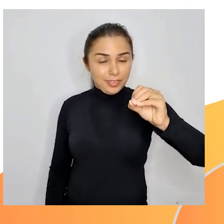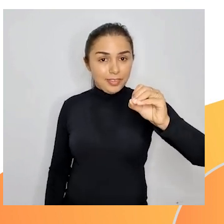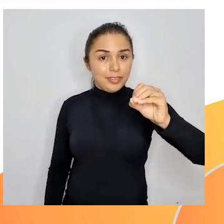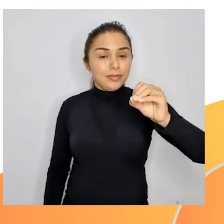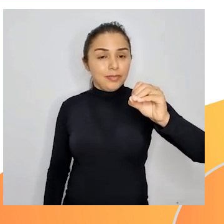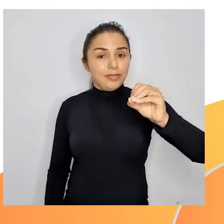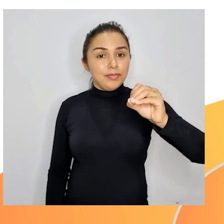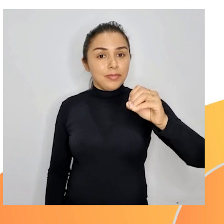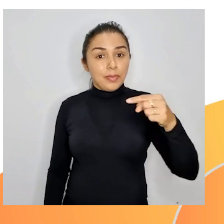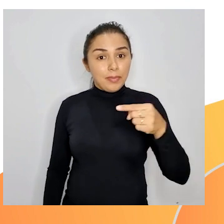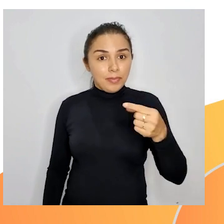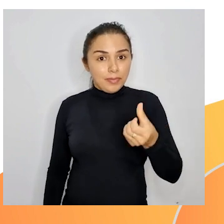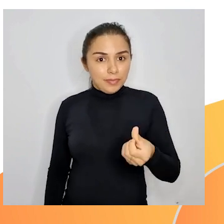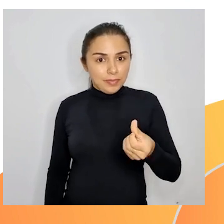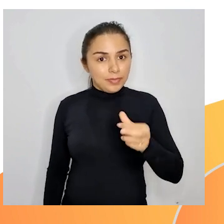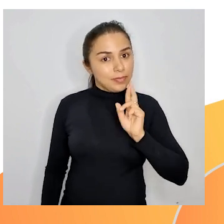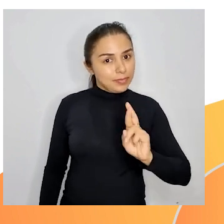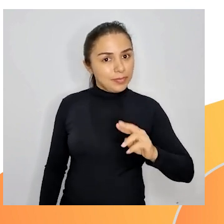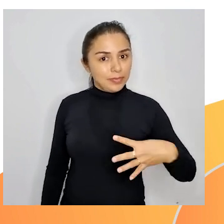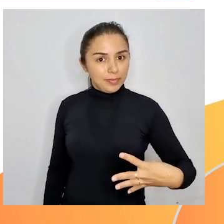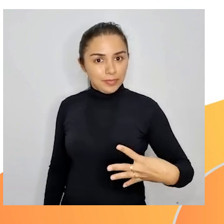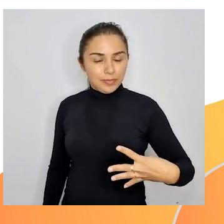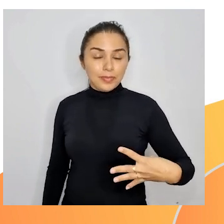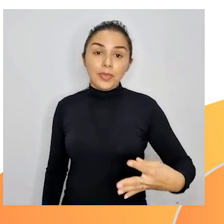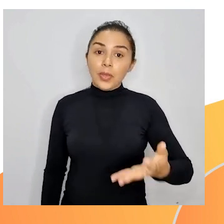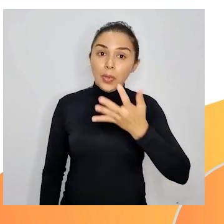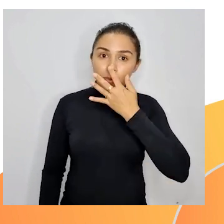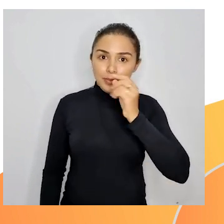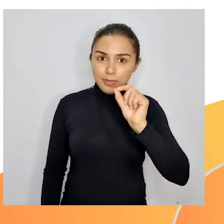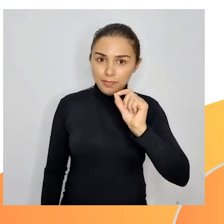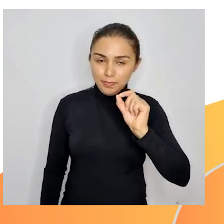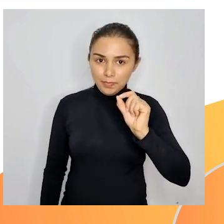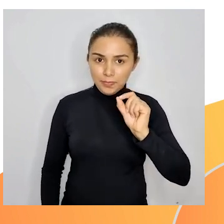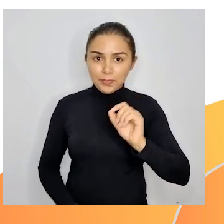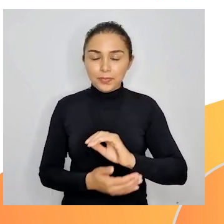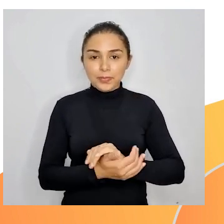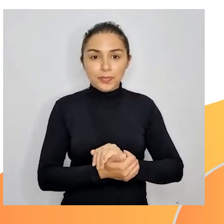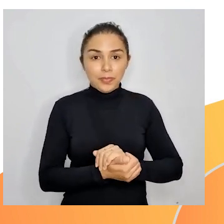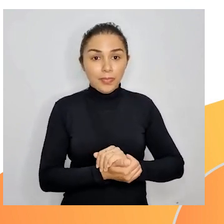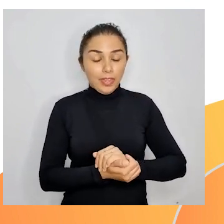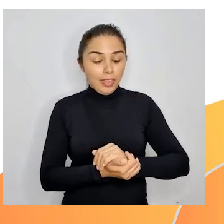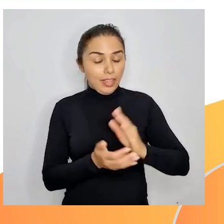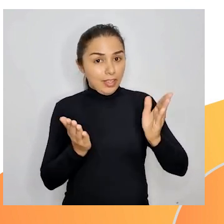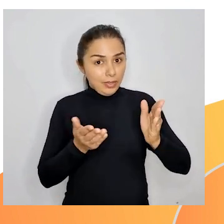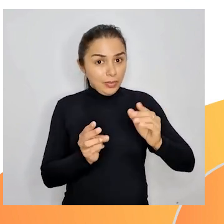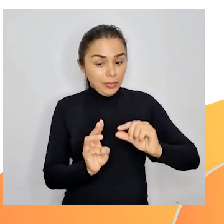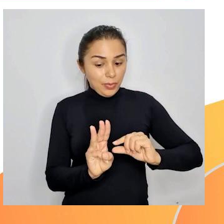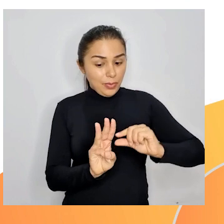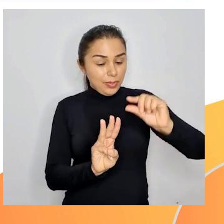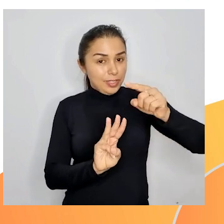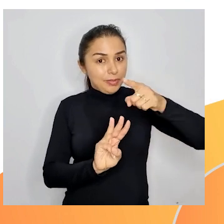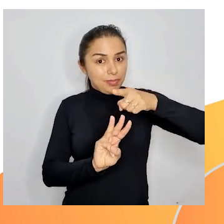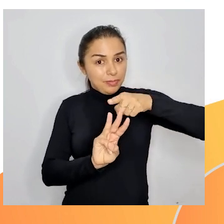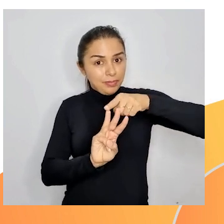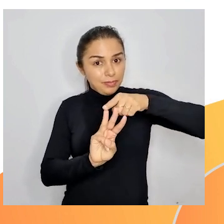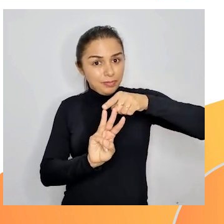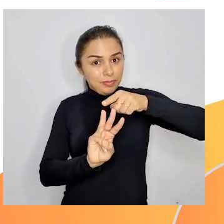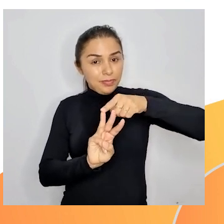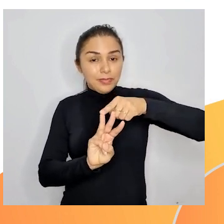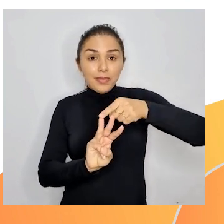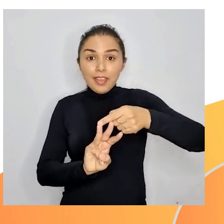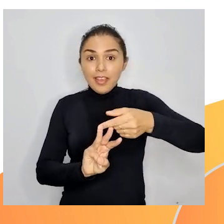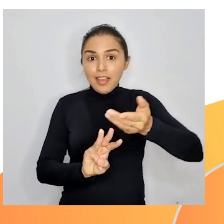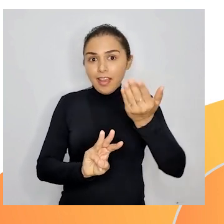ficar 4. Observem que a ordem seguinte das centenas, a gente tinha lá o